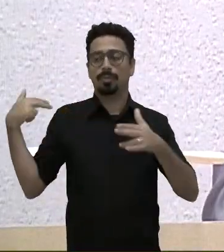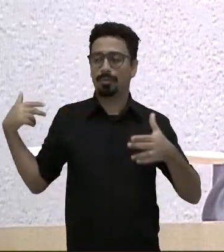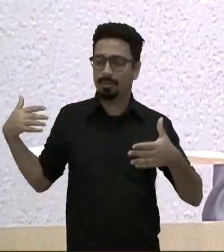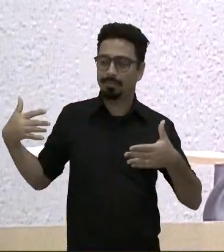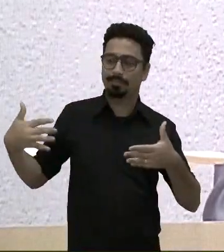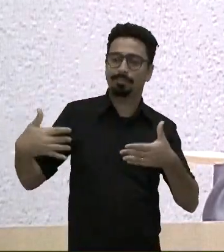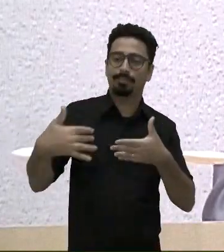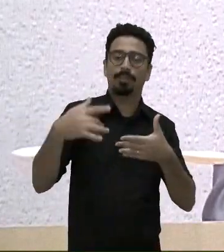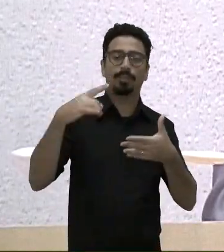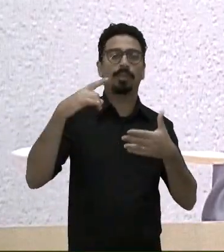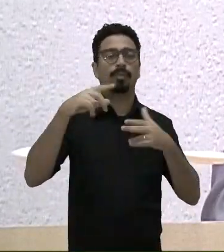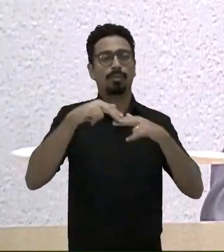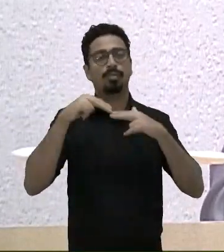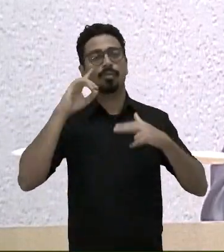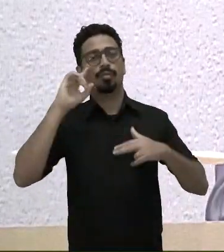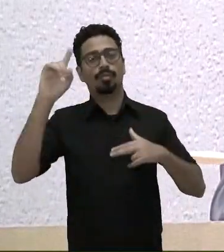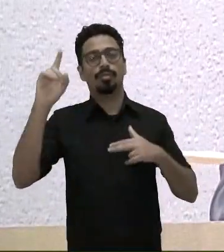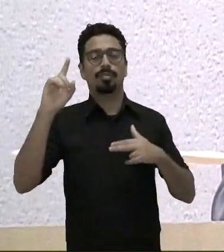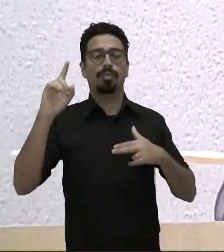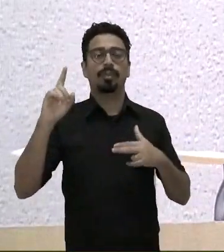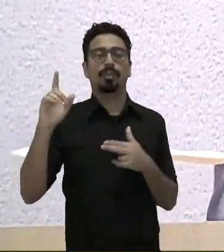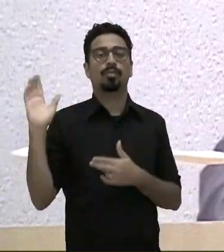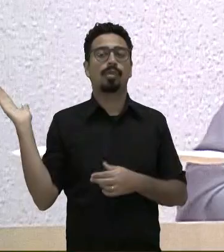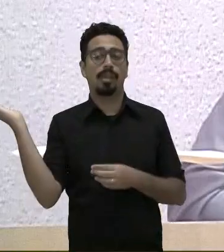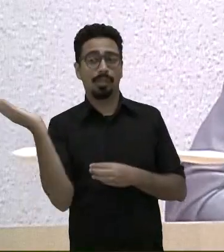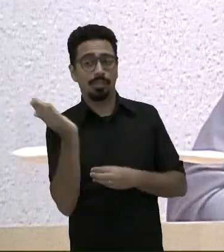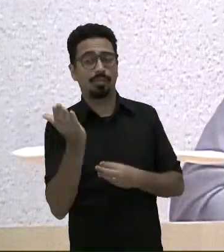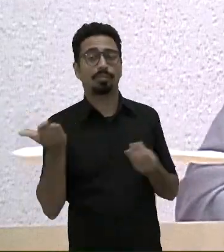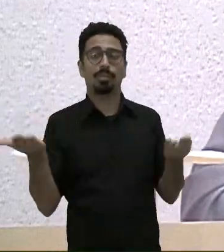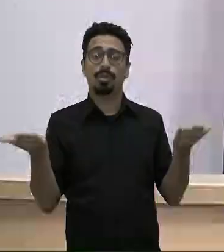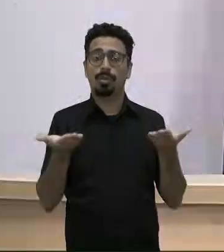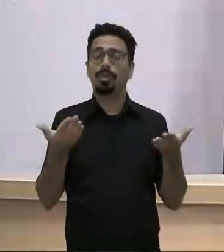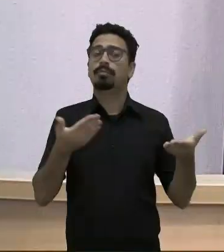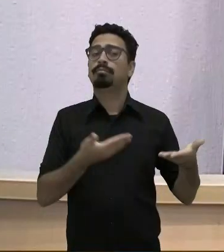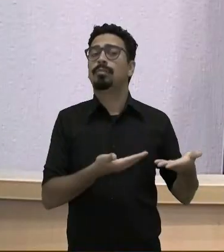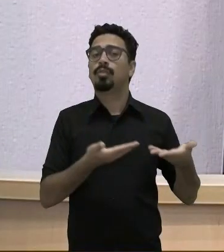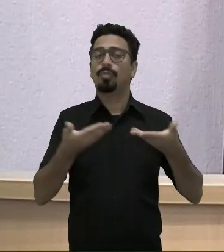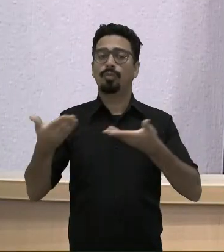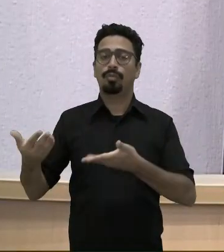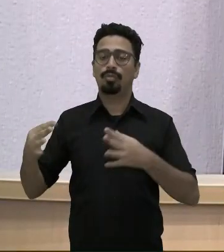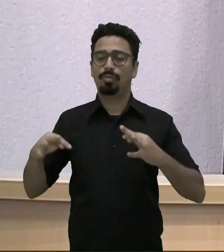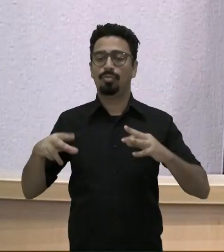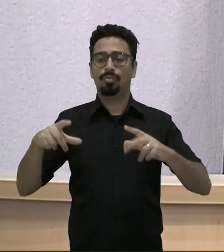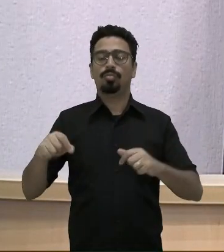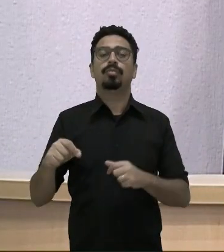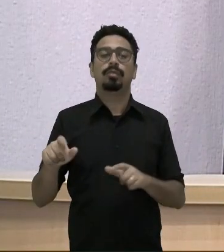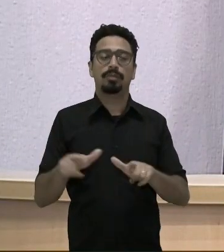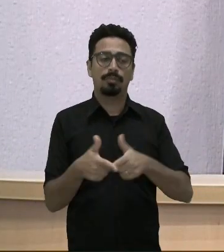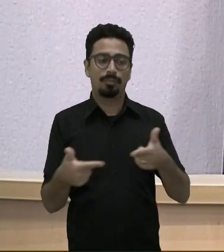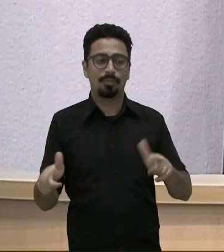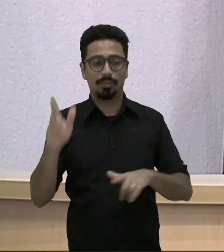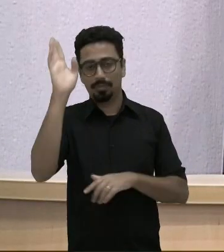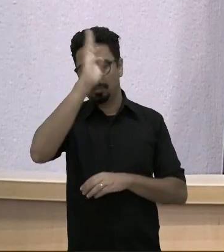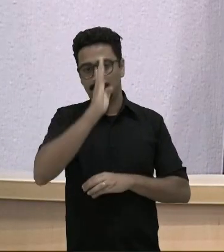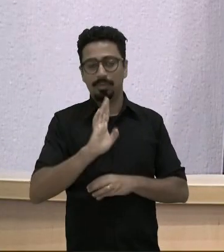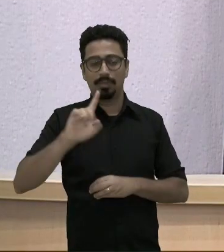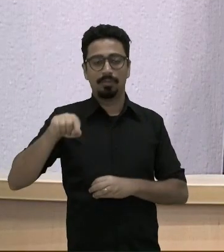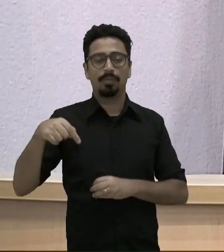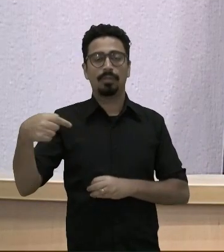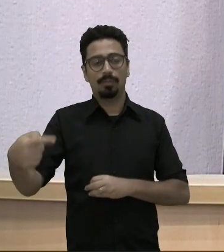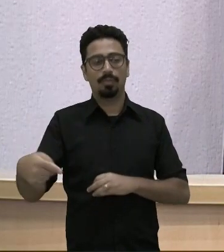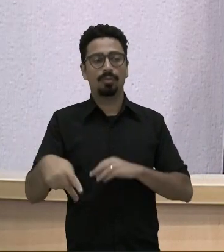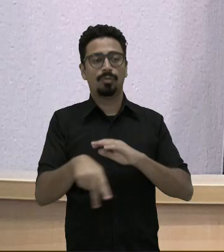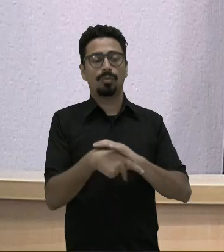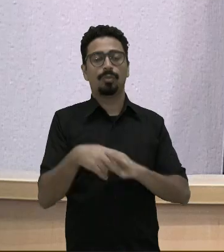transcurso do Dia do Garçom. Neste momento, nós convidamos a todos a acompanhar a execução do Hino Nacional Brasileiro, seguido pelo Hino de